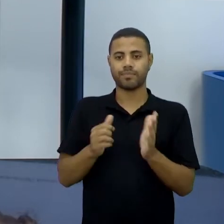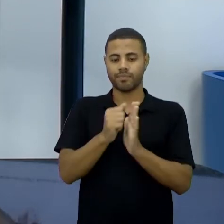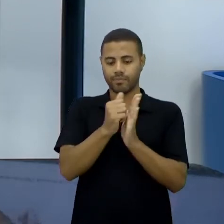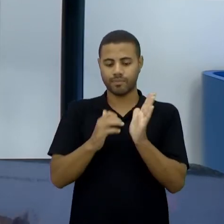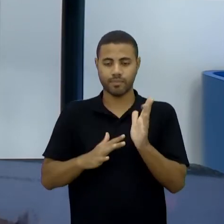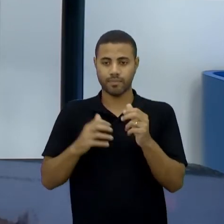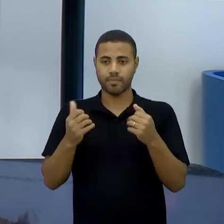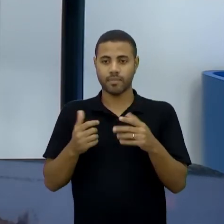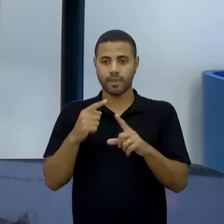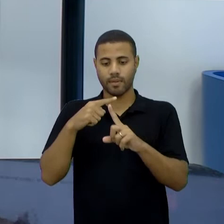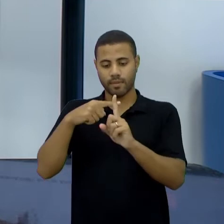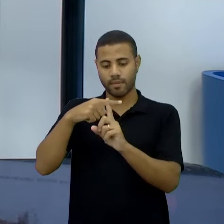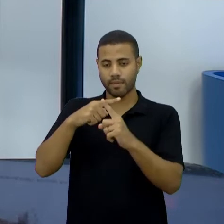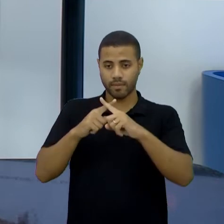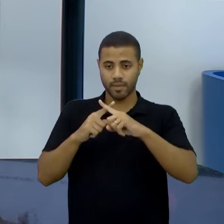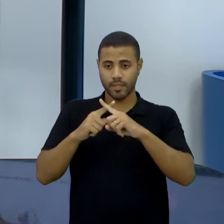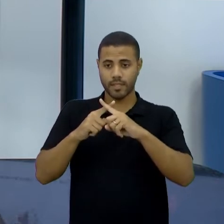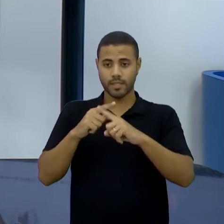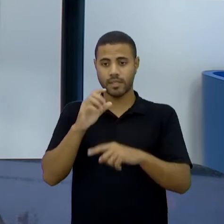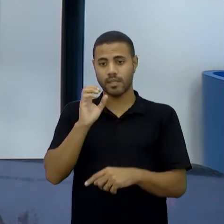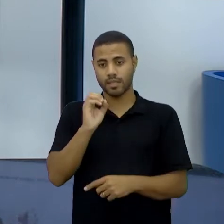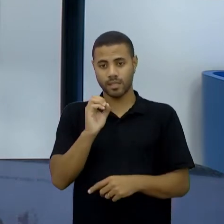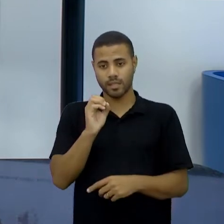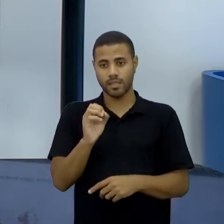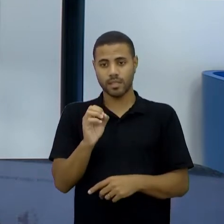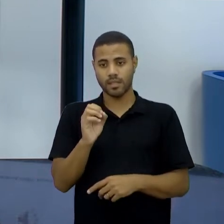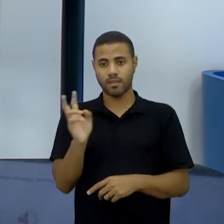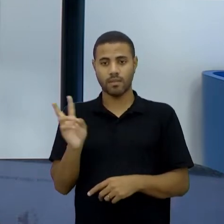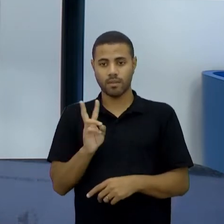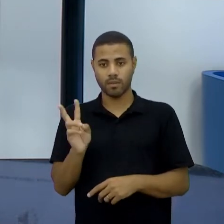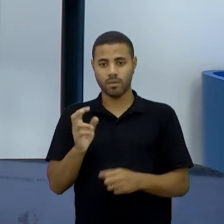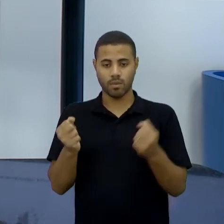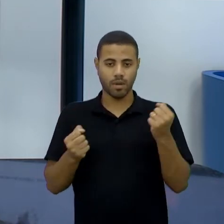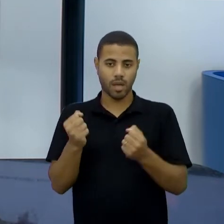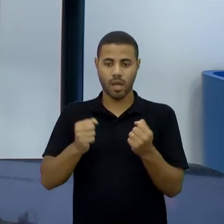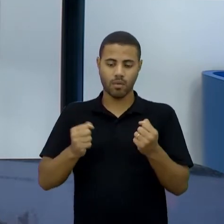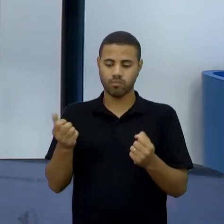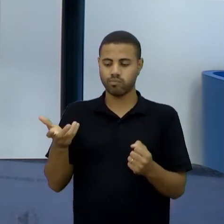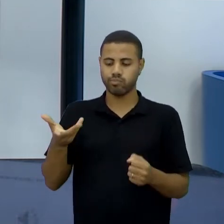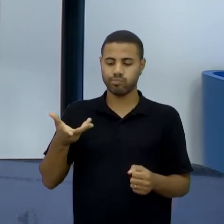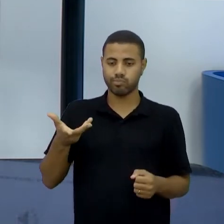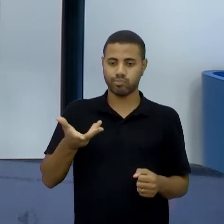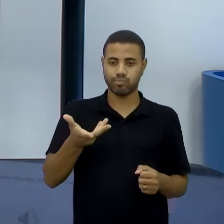Então, V0. Se você tivesse um outro valor, se o carrinho está já em movimento, você